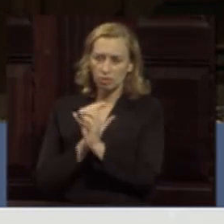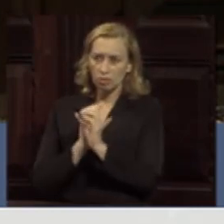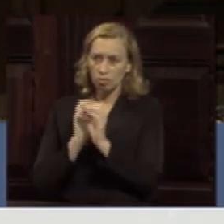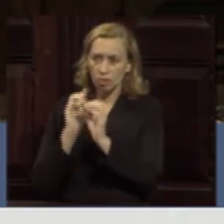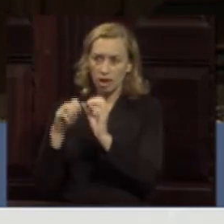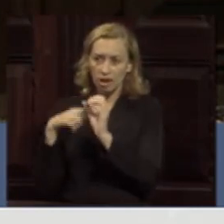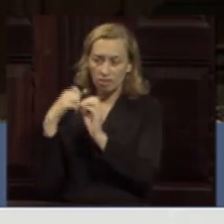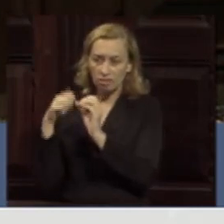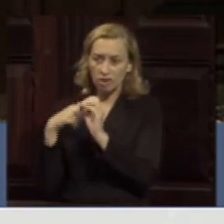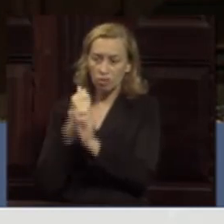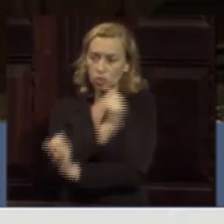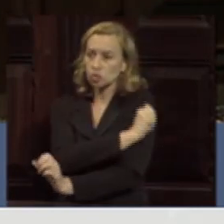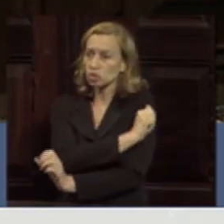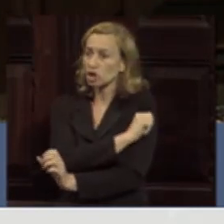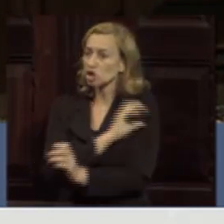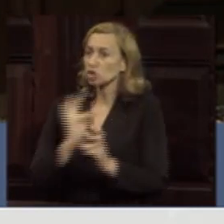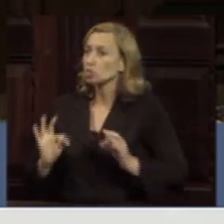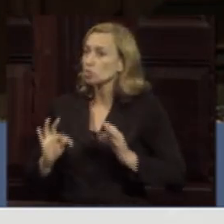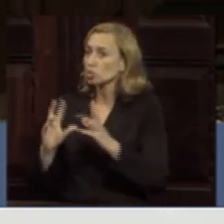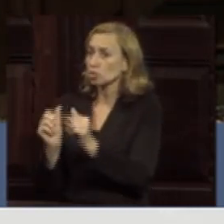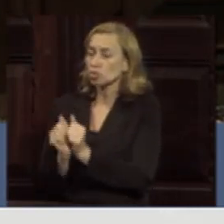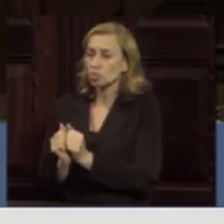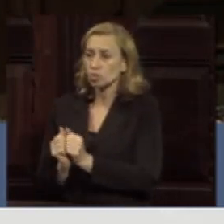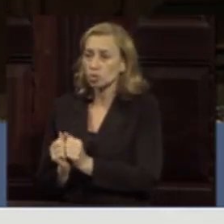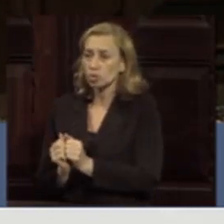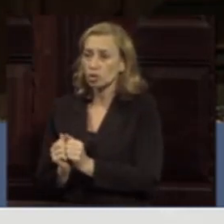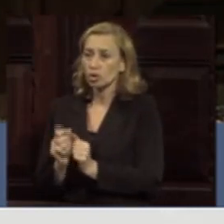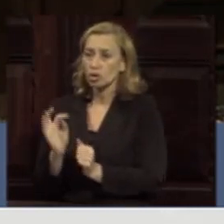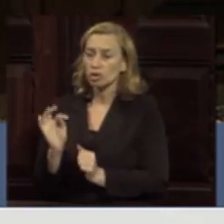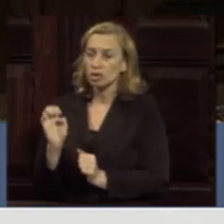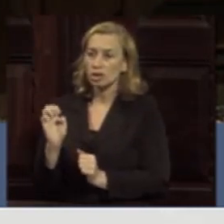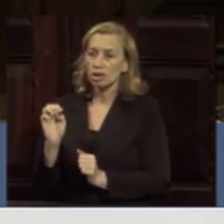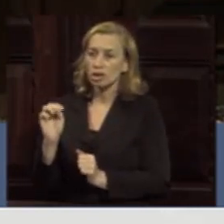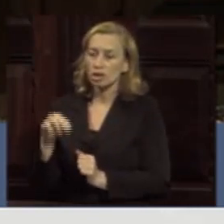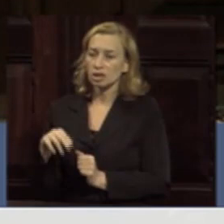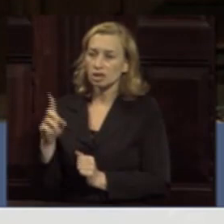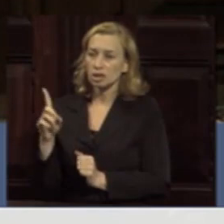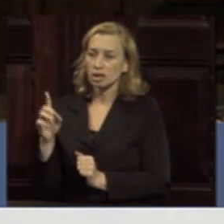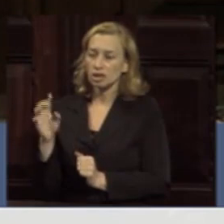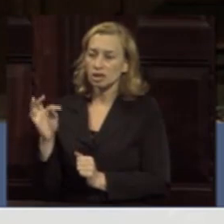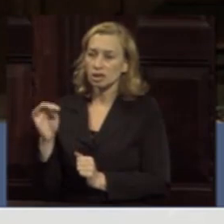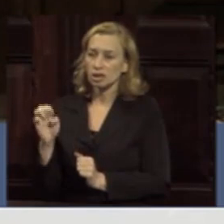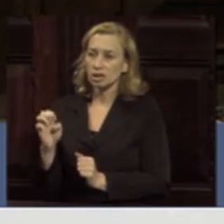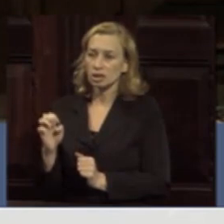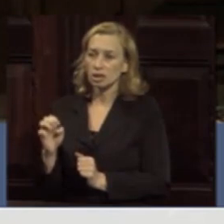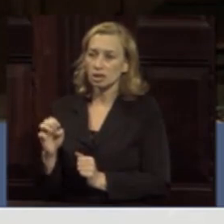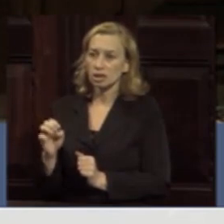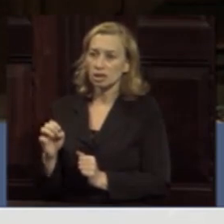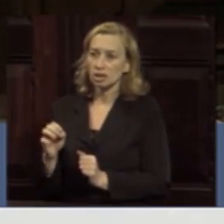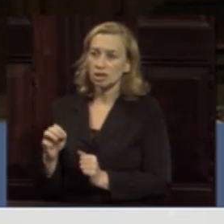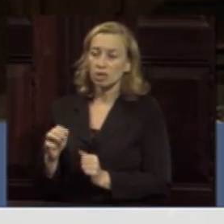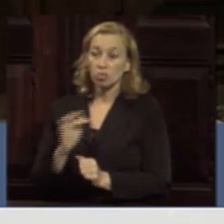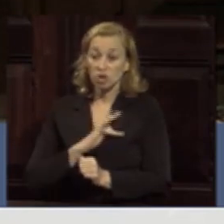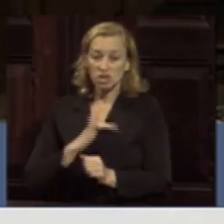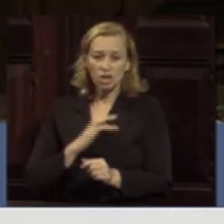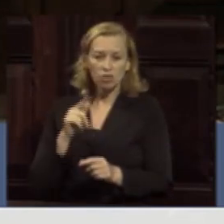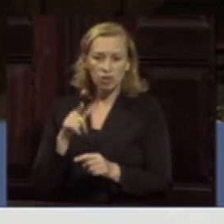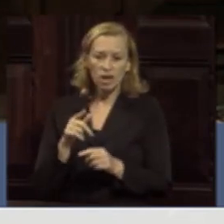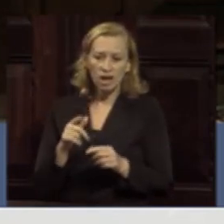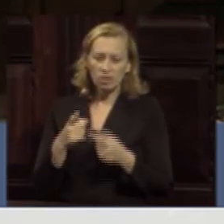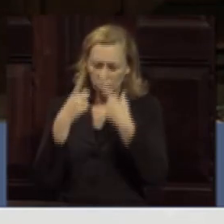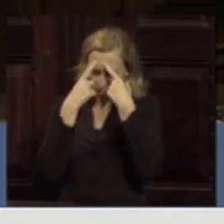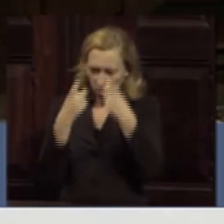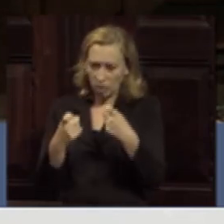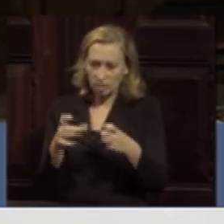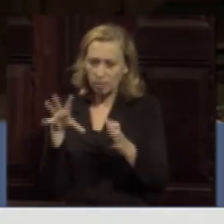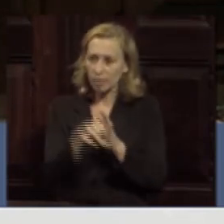um estudante da escola. Este tenente abordou o estudante com violência para tomar o